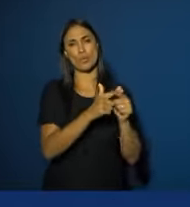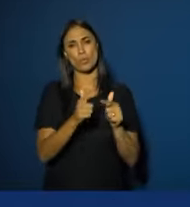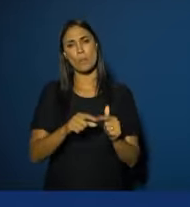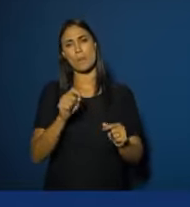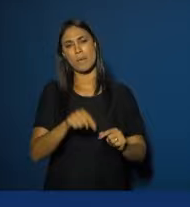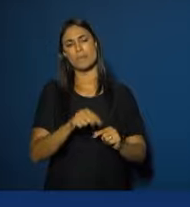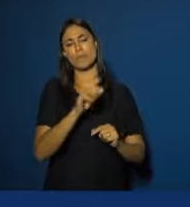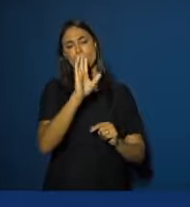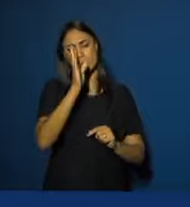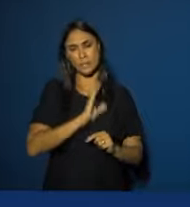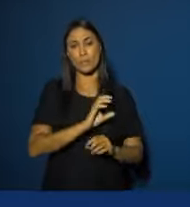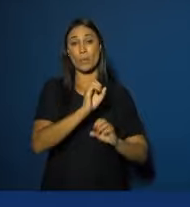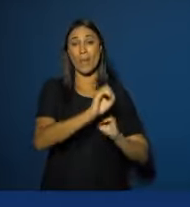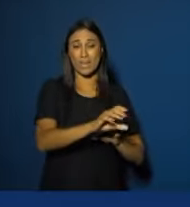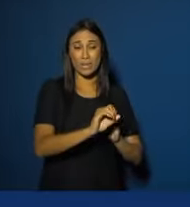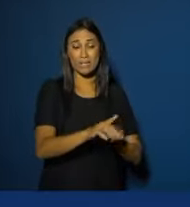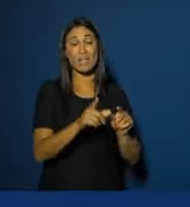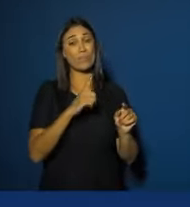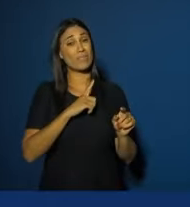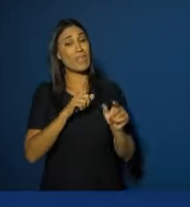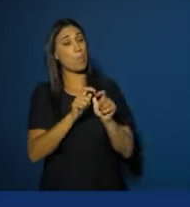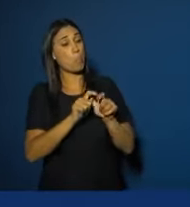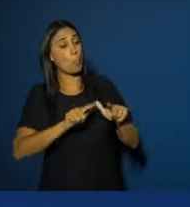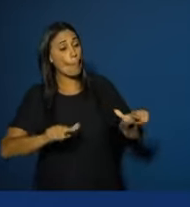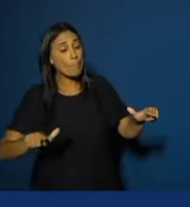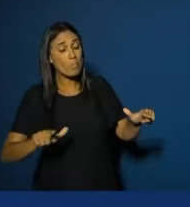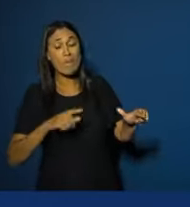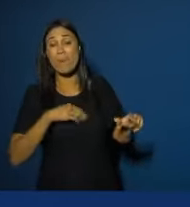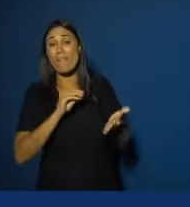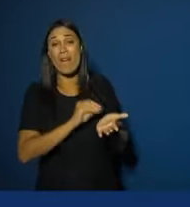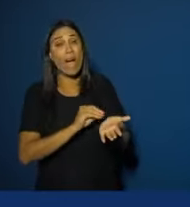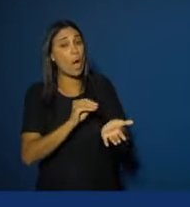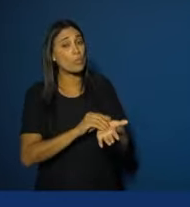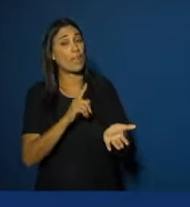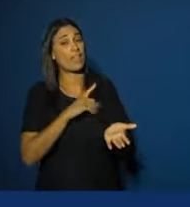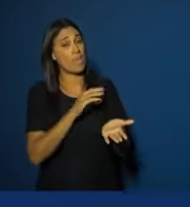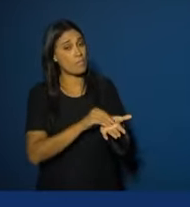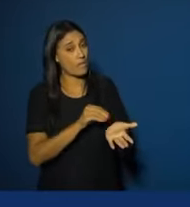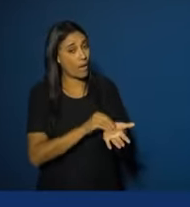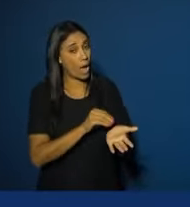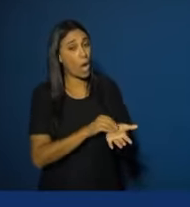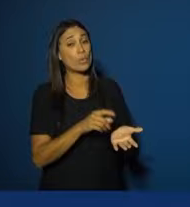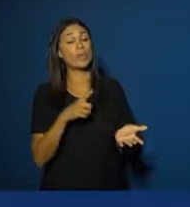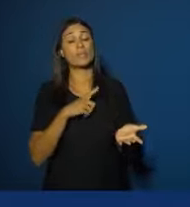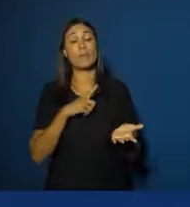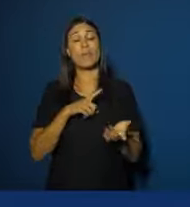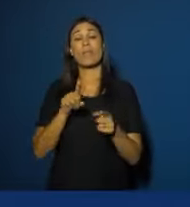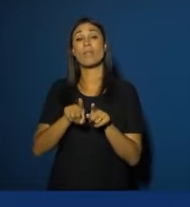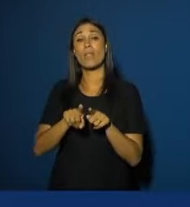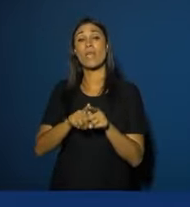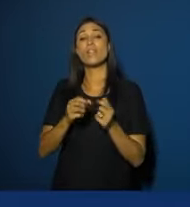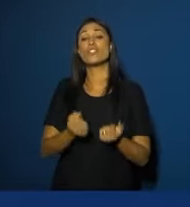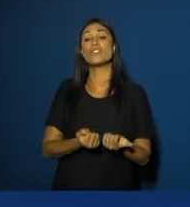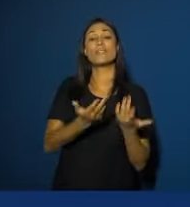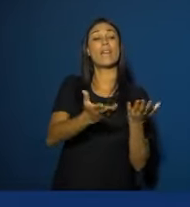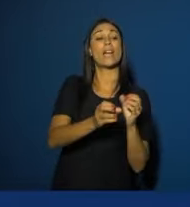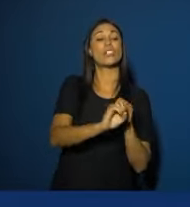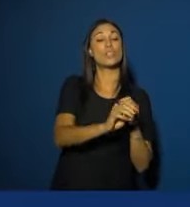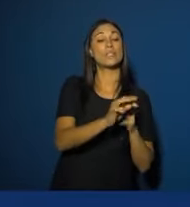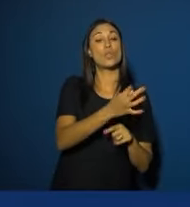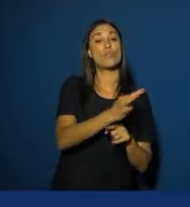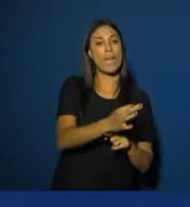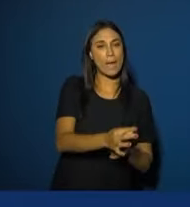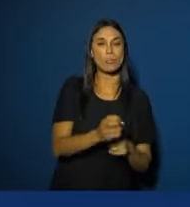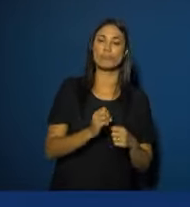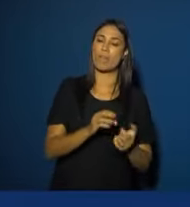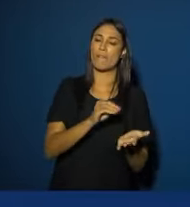na educação, há um vazio de assistência de educação infantil, há um vazio de oferta de ensino técnico,